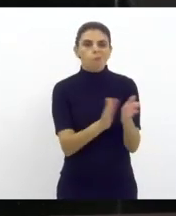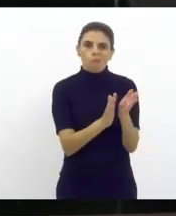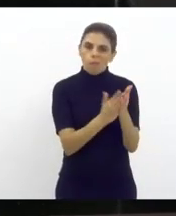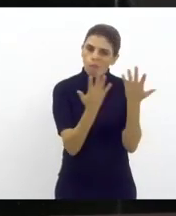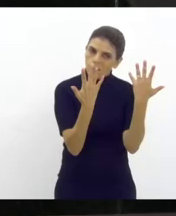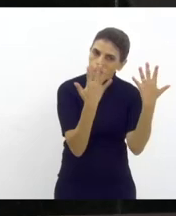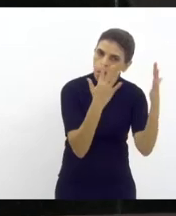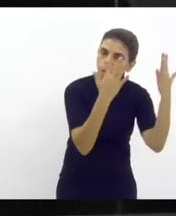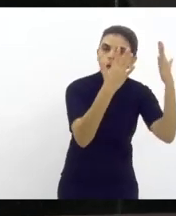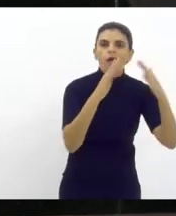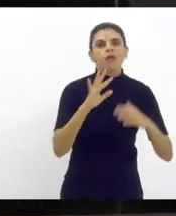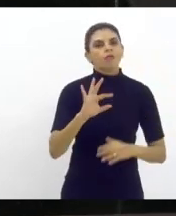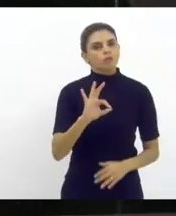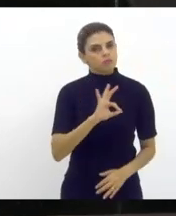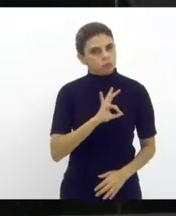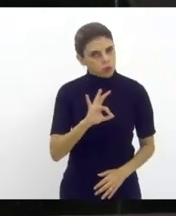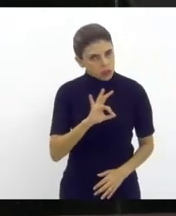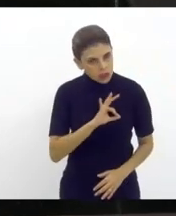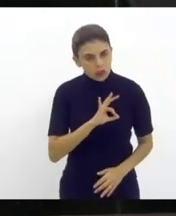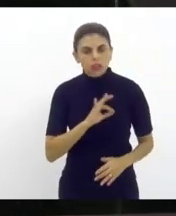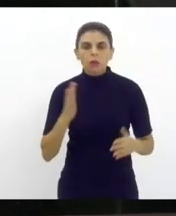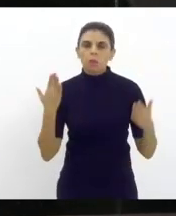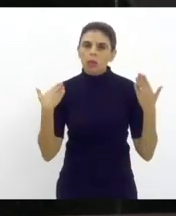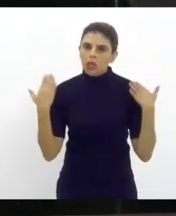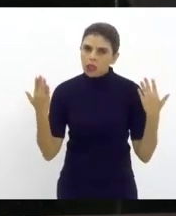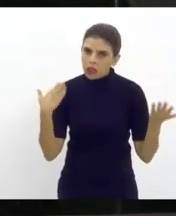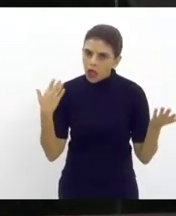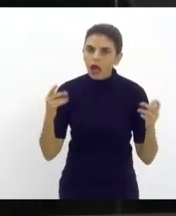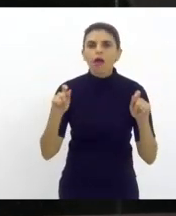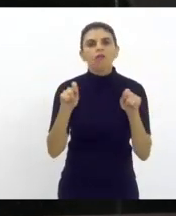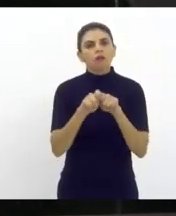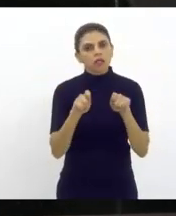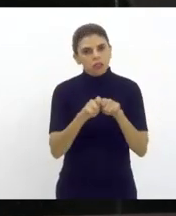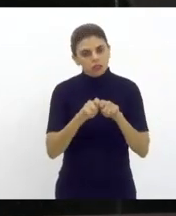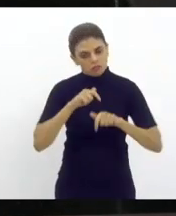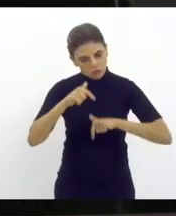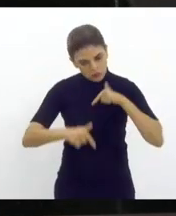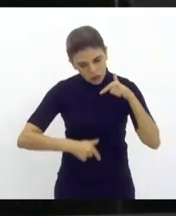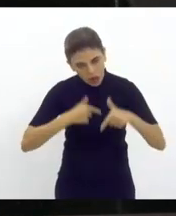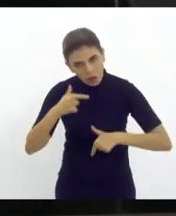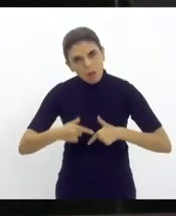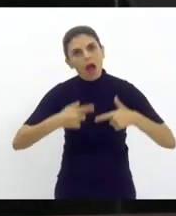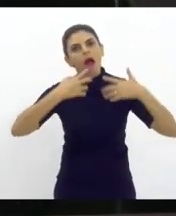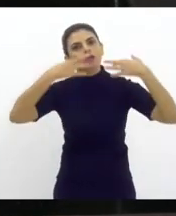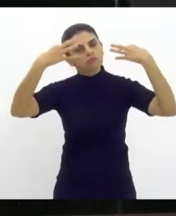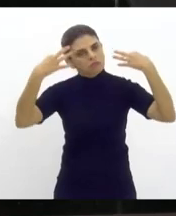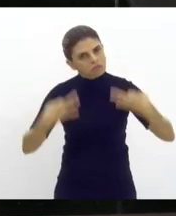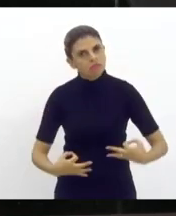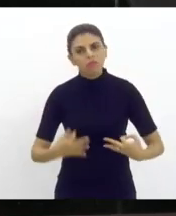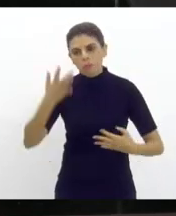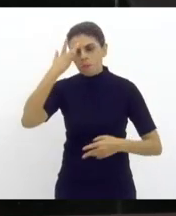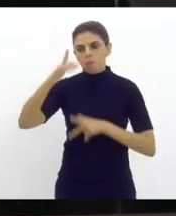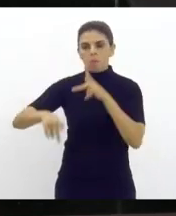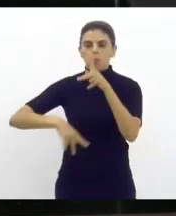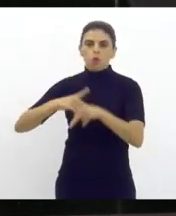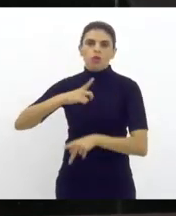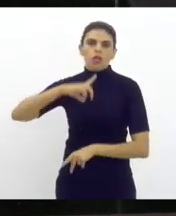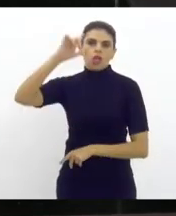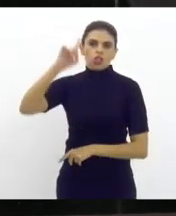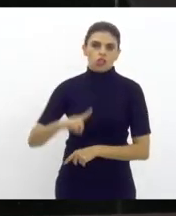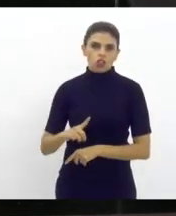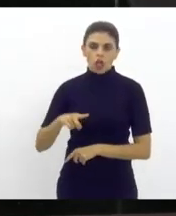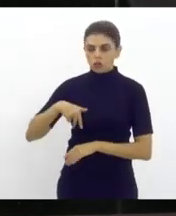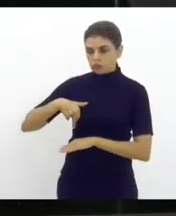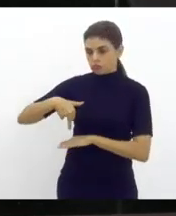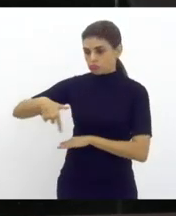a nossa brilhosa a polícia militar fazendo todo o trabalho para que realmente a população possa ter o seu direito de